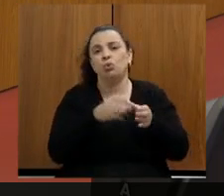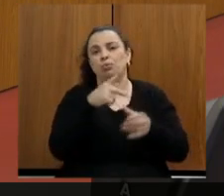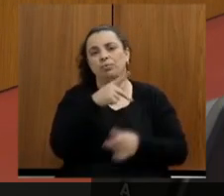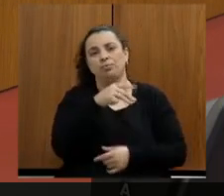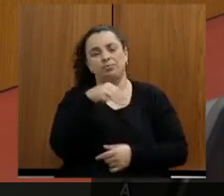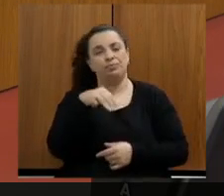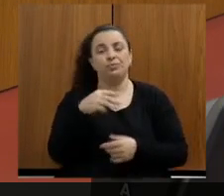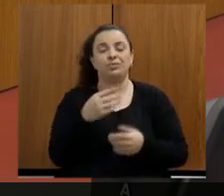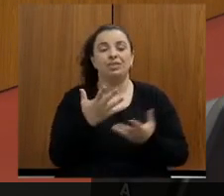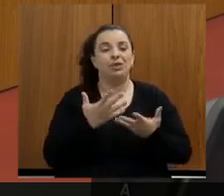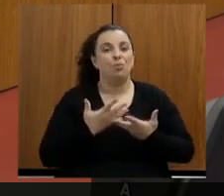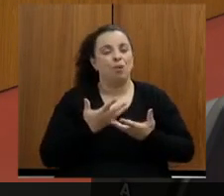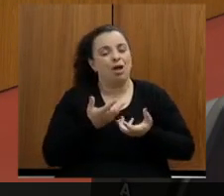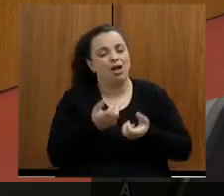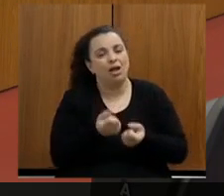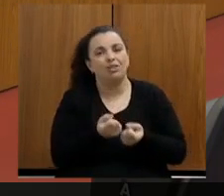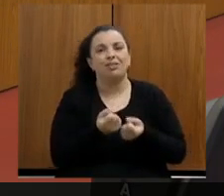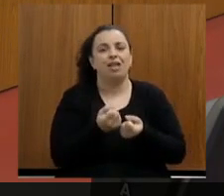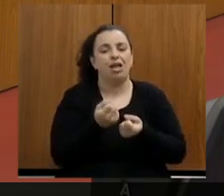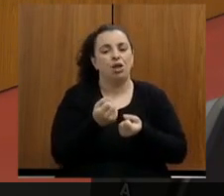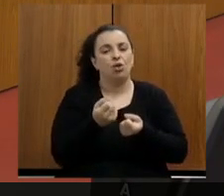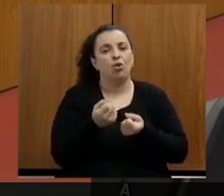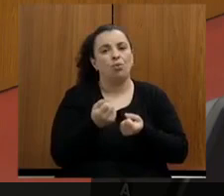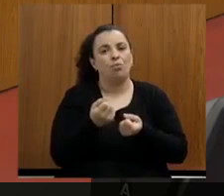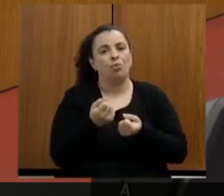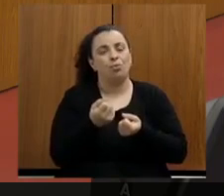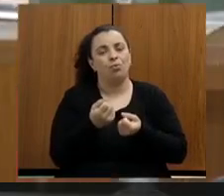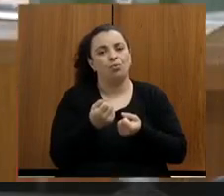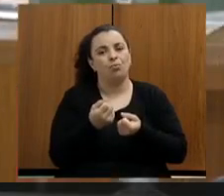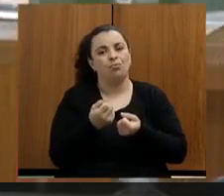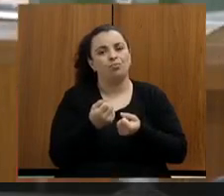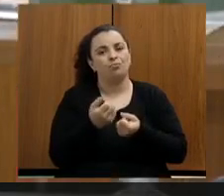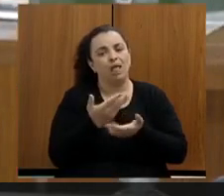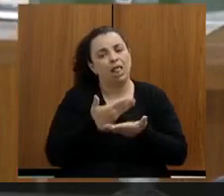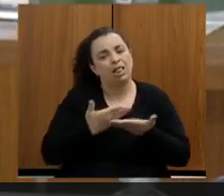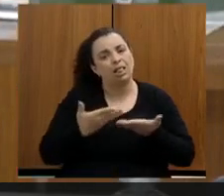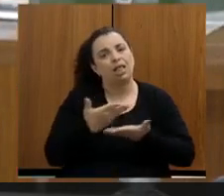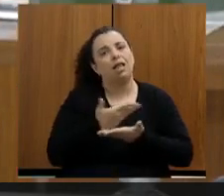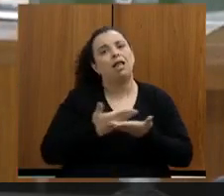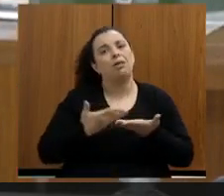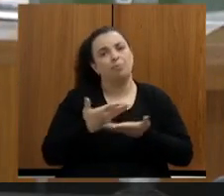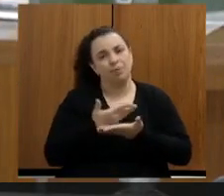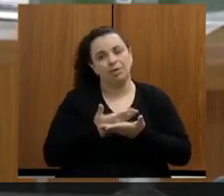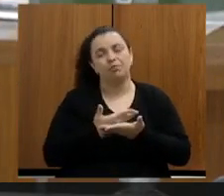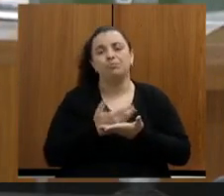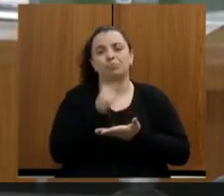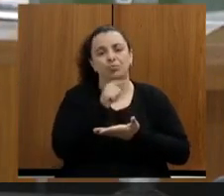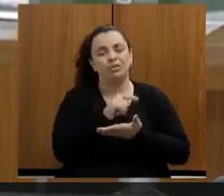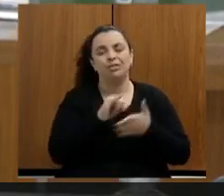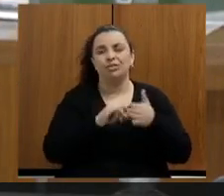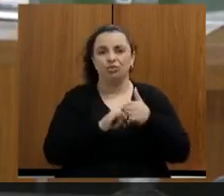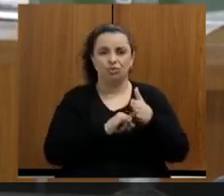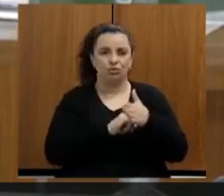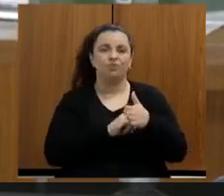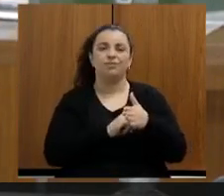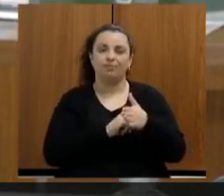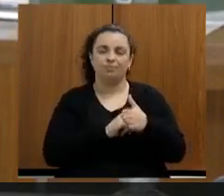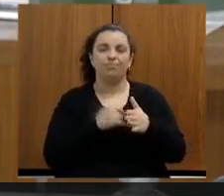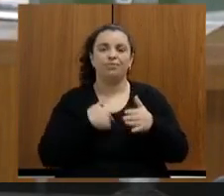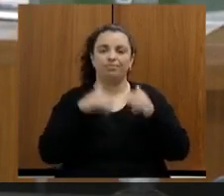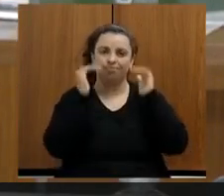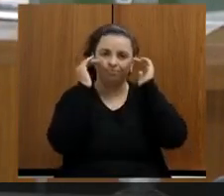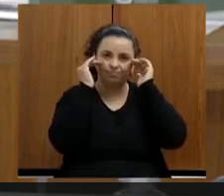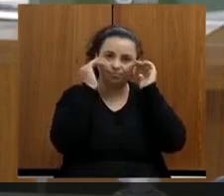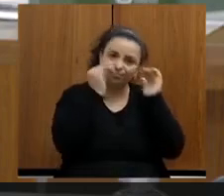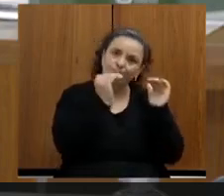da forma como a gente tem sido tratado por essa instituição viu meu